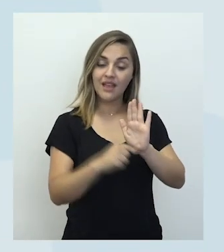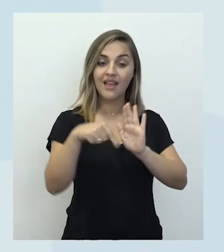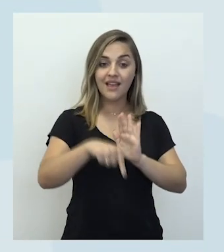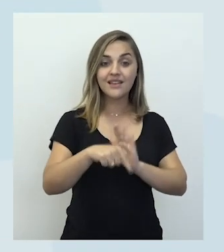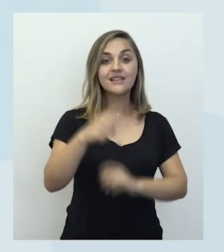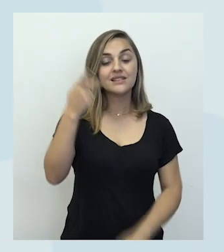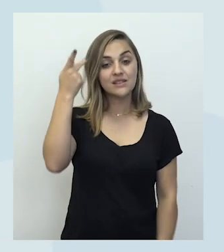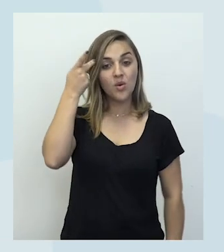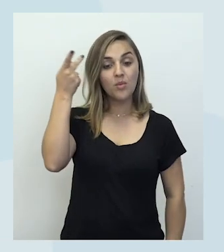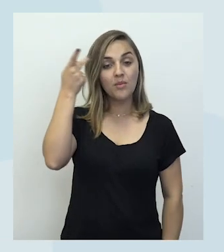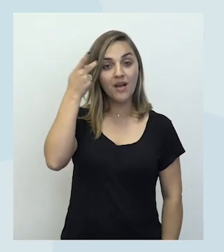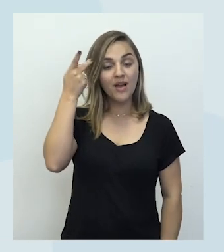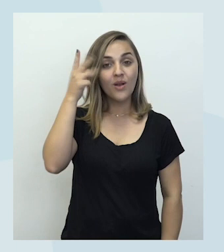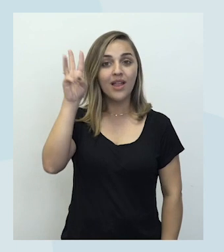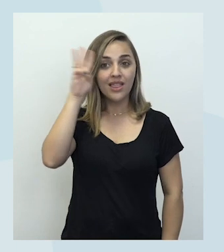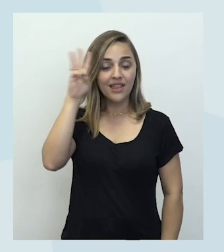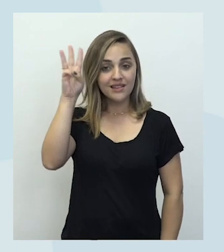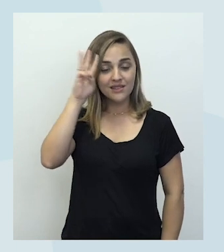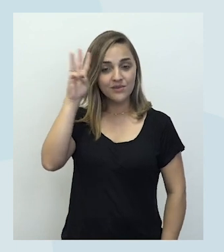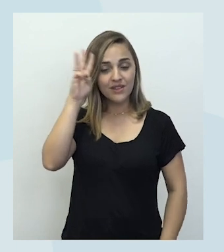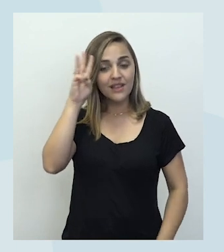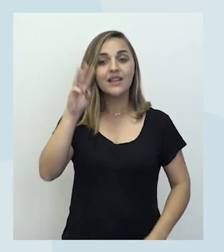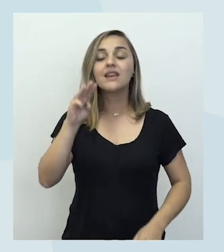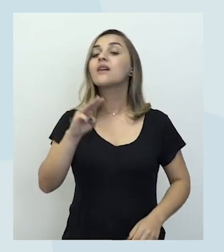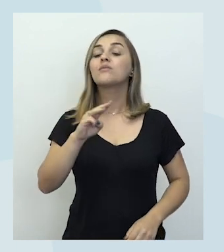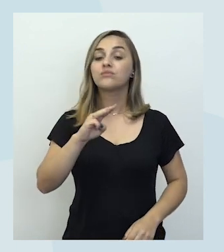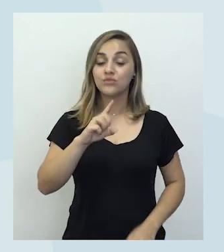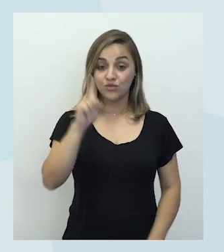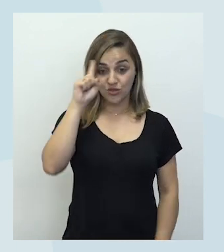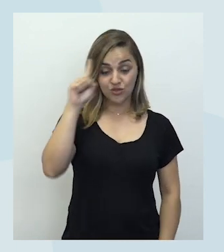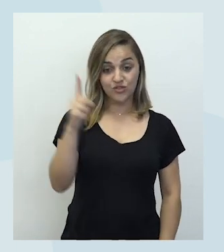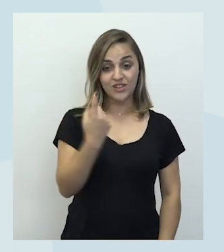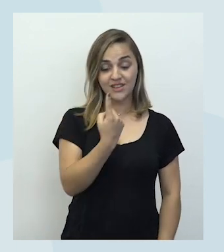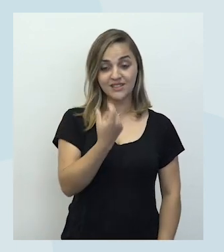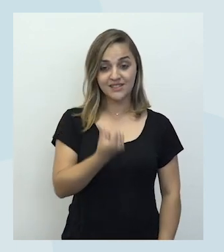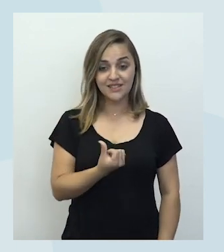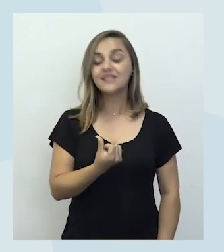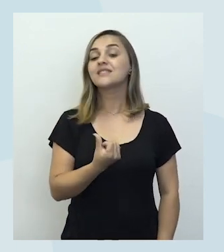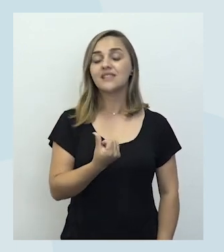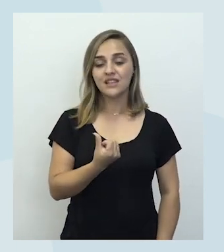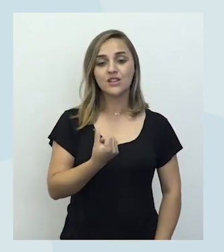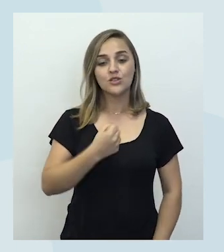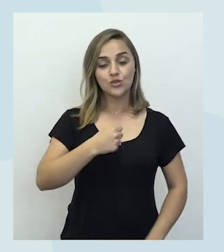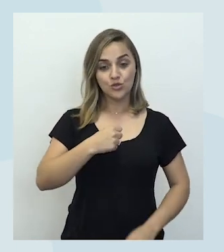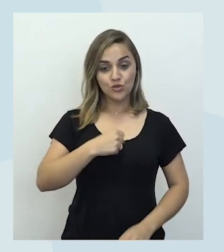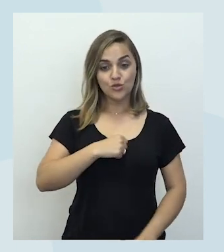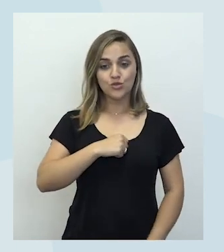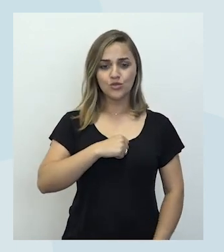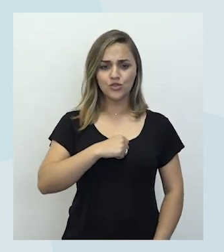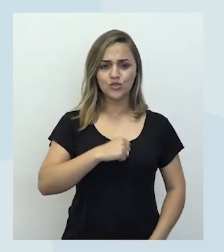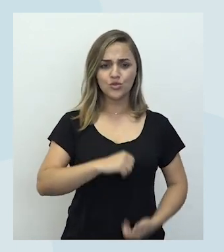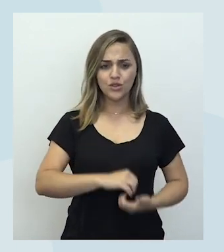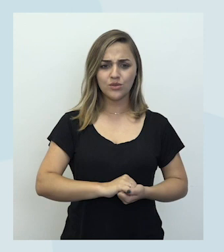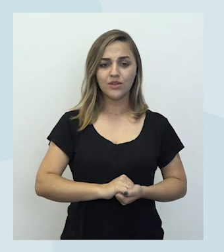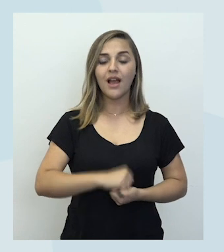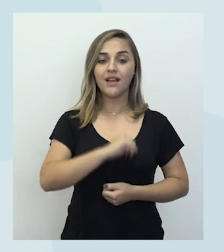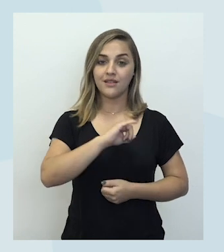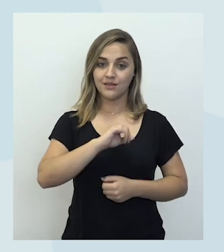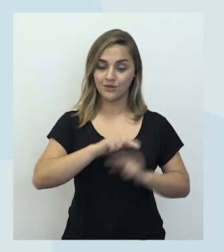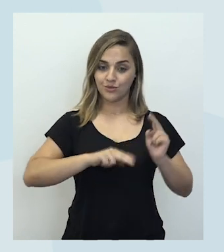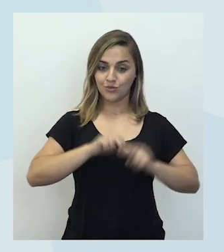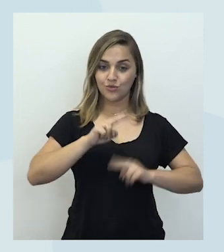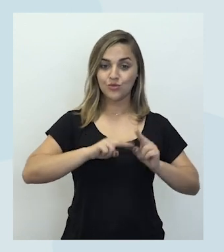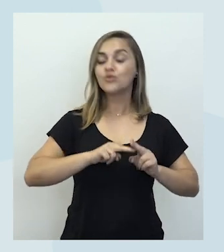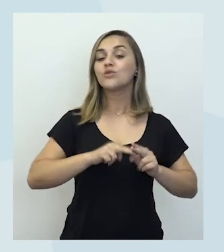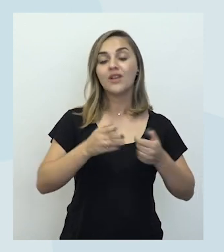Paulo inaugura na próxima terça-feira, dia 16 de junho, o Belas Artes Drive-In, espaço destinado à exibição de filmes em